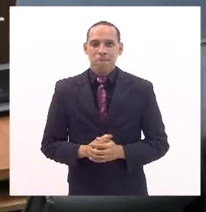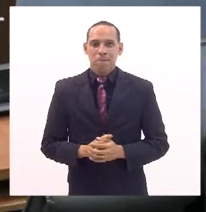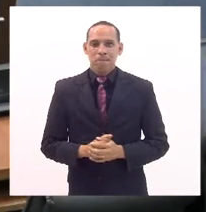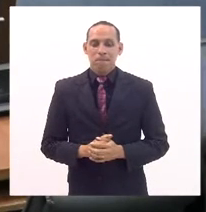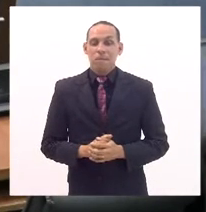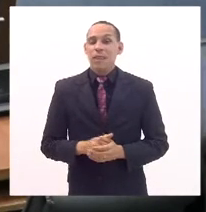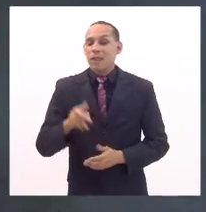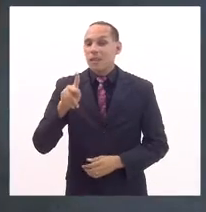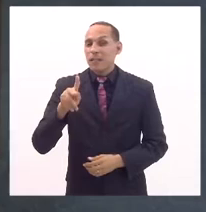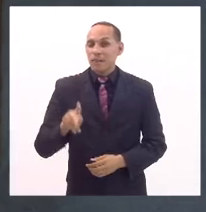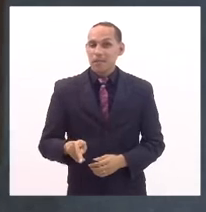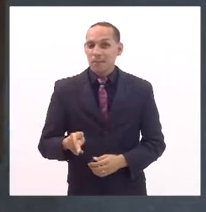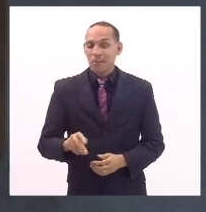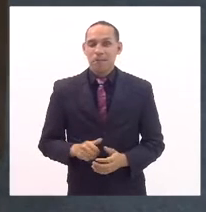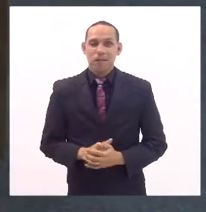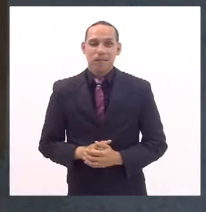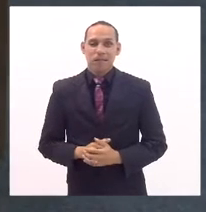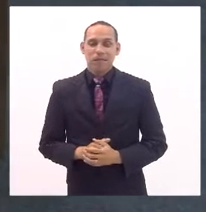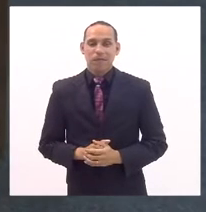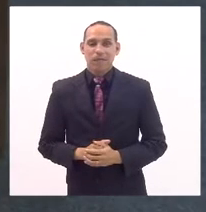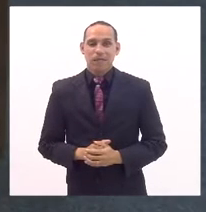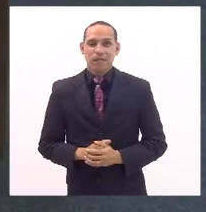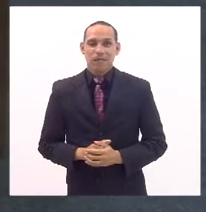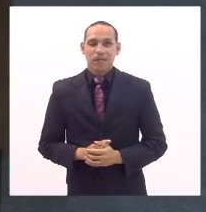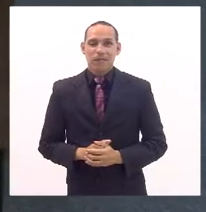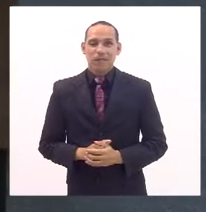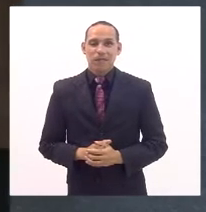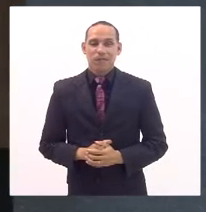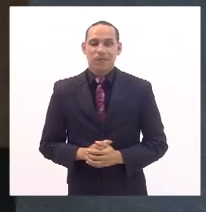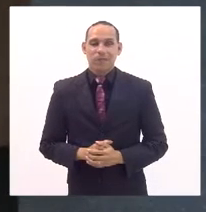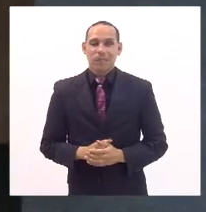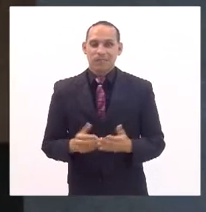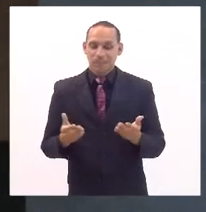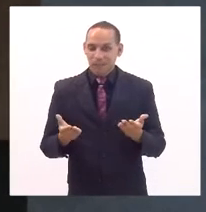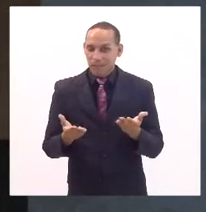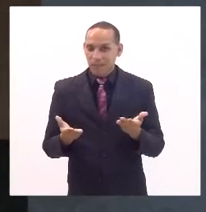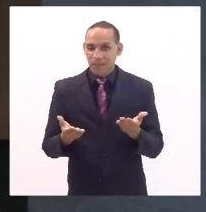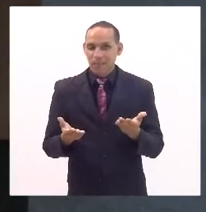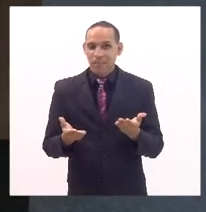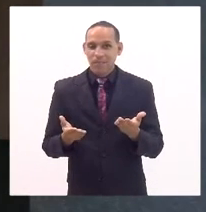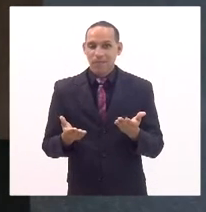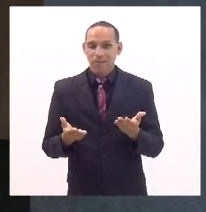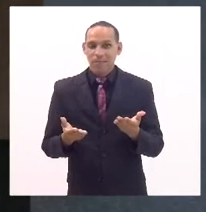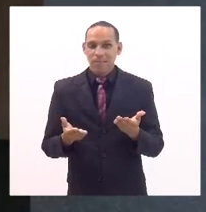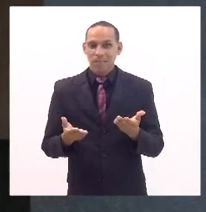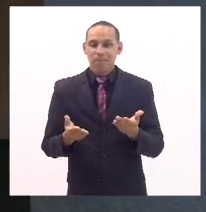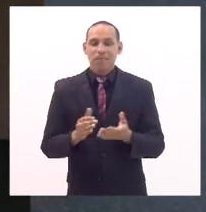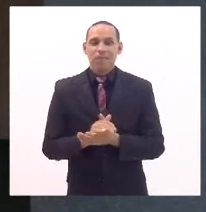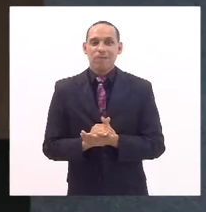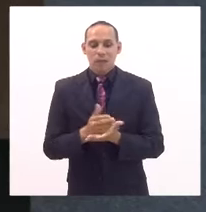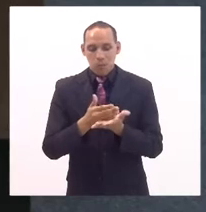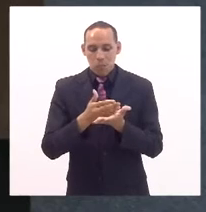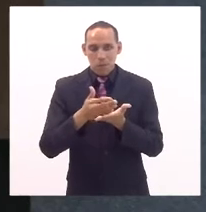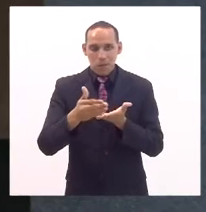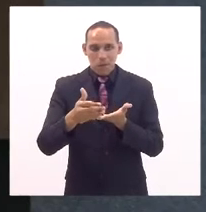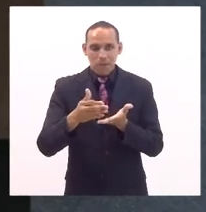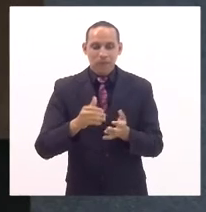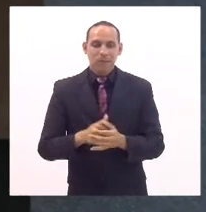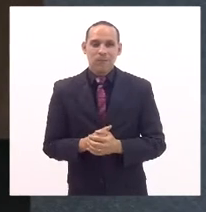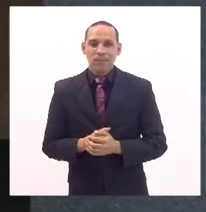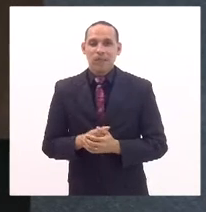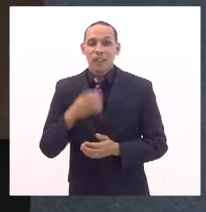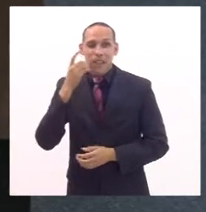o senhor presidente em exercício do expediente Inicial